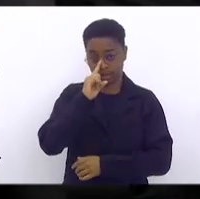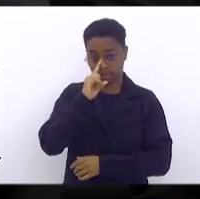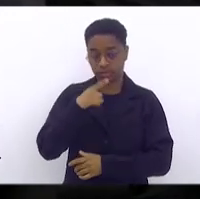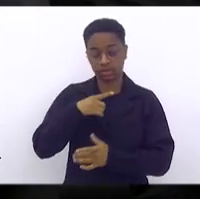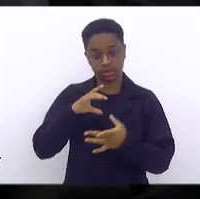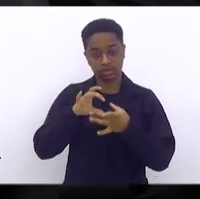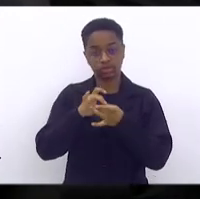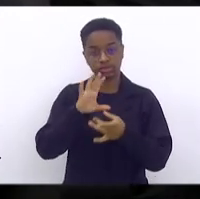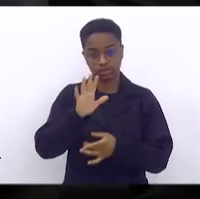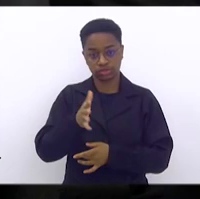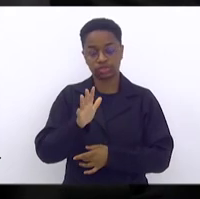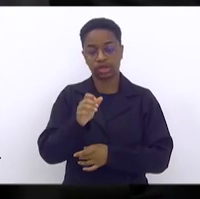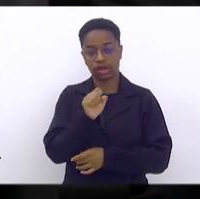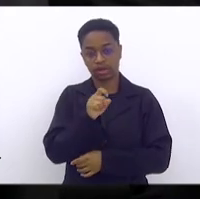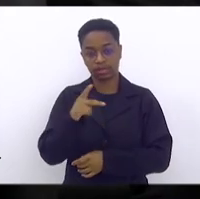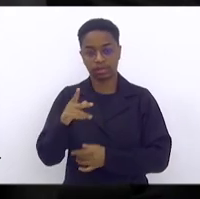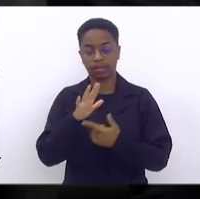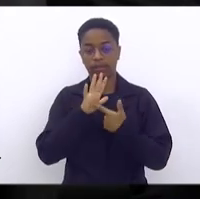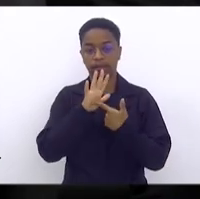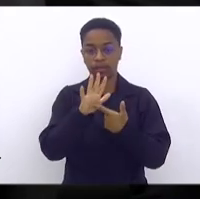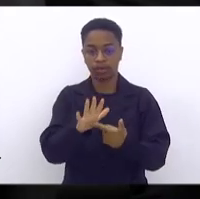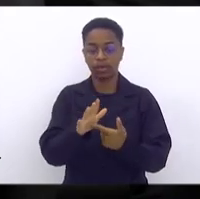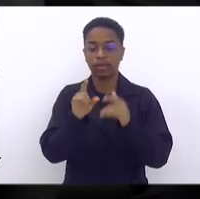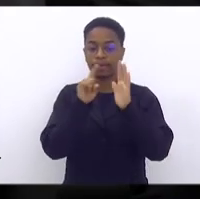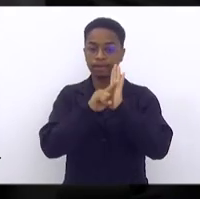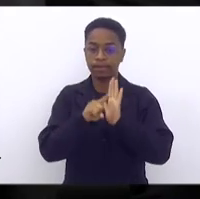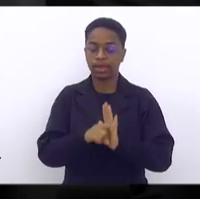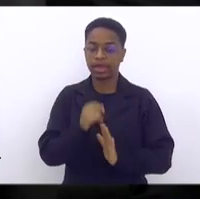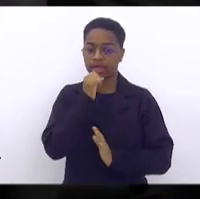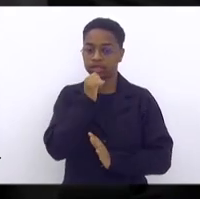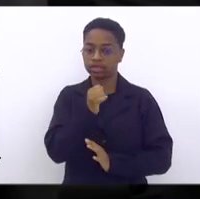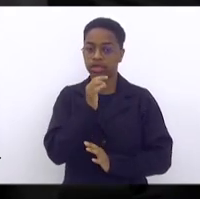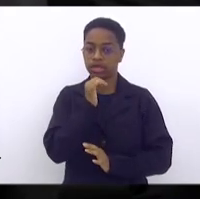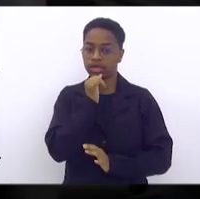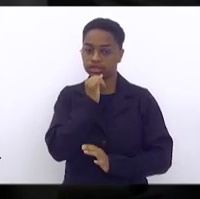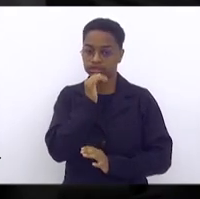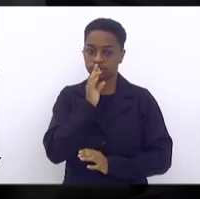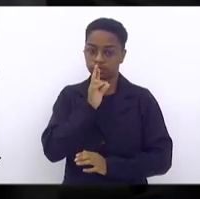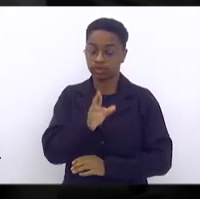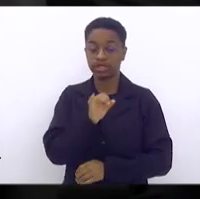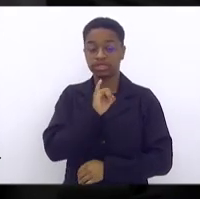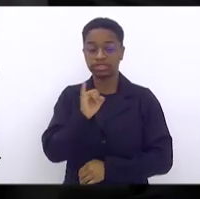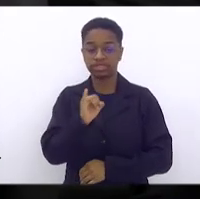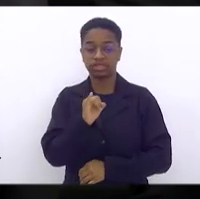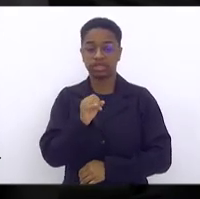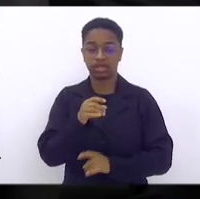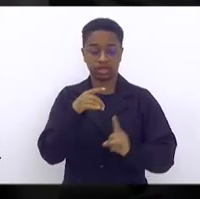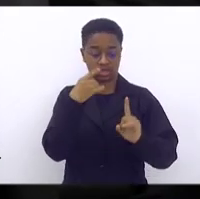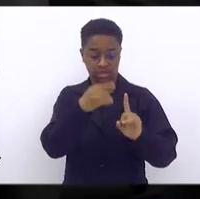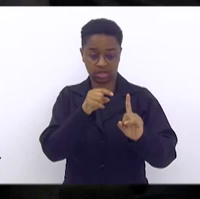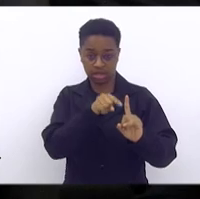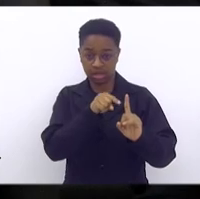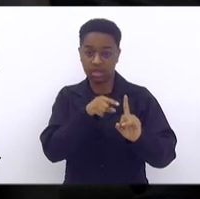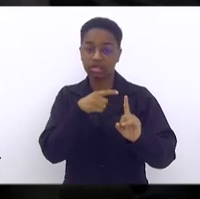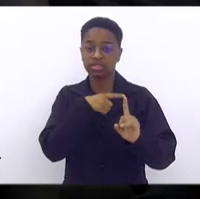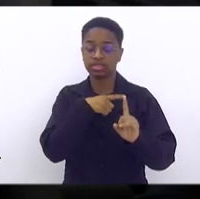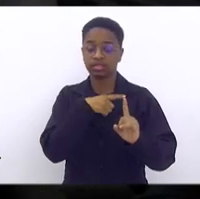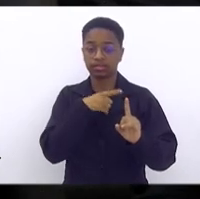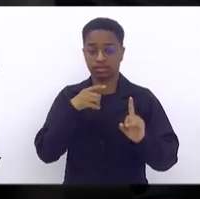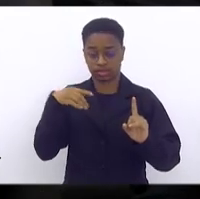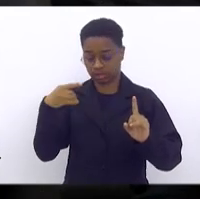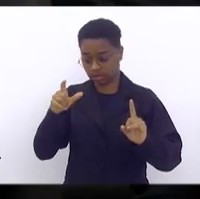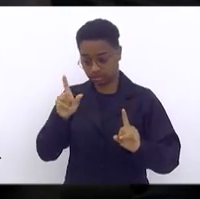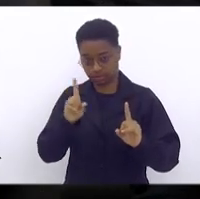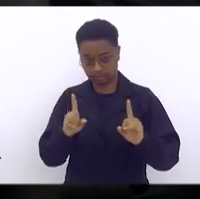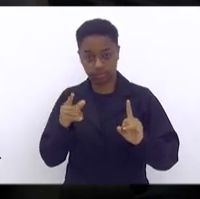A mulher, ela já responde ele perguntas importantes, como, por exemplo, se o agressor tem ciúmes excessivos, se ele tem algum consumo